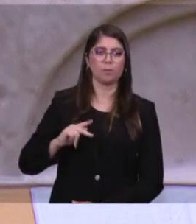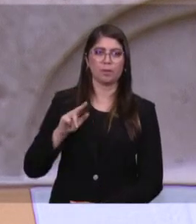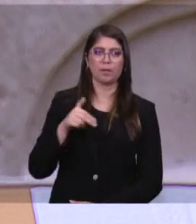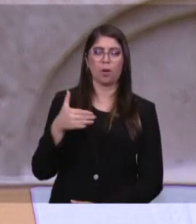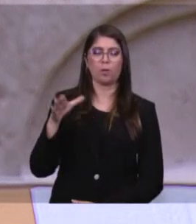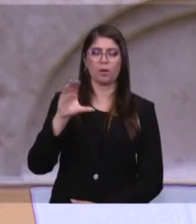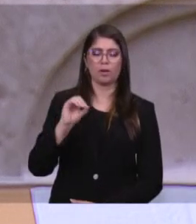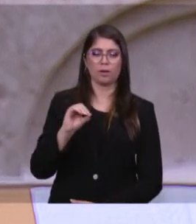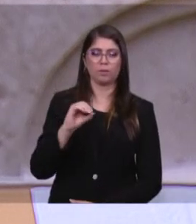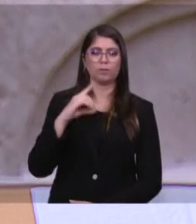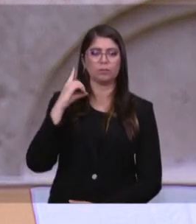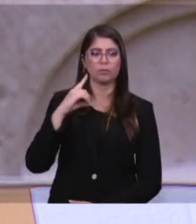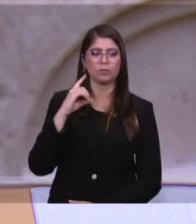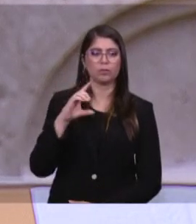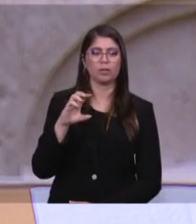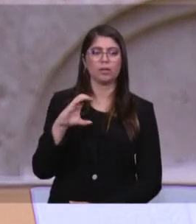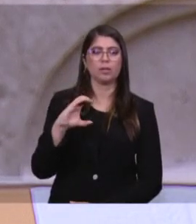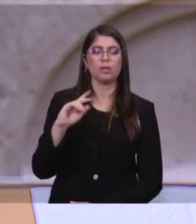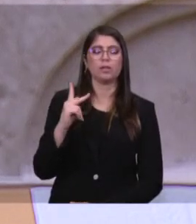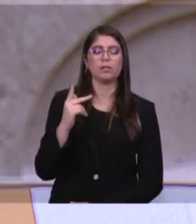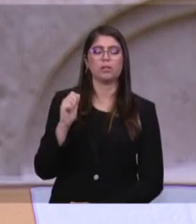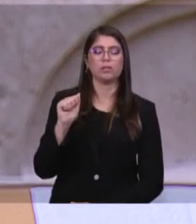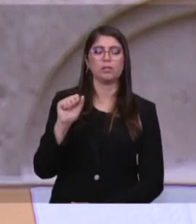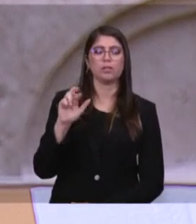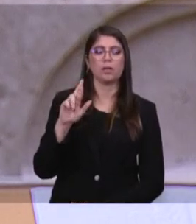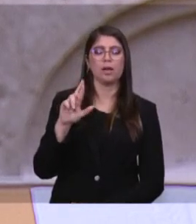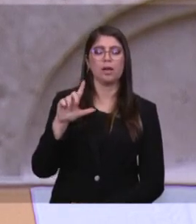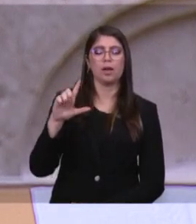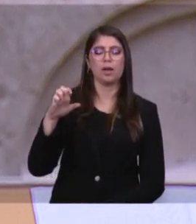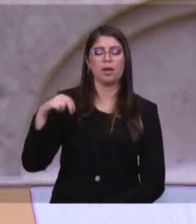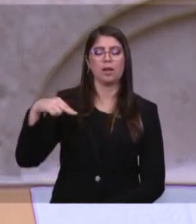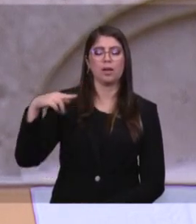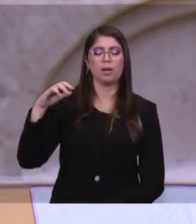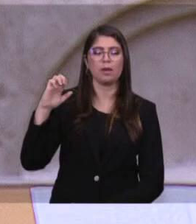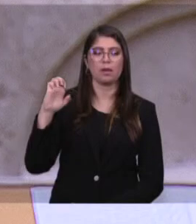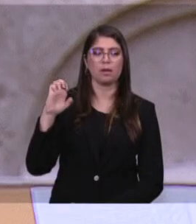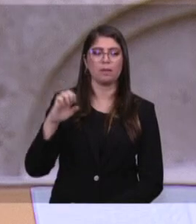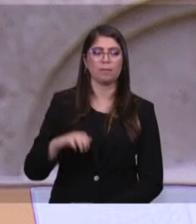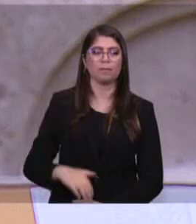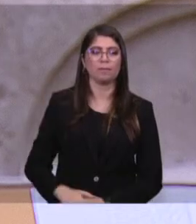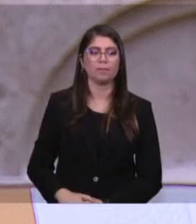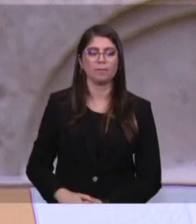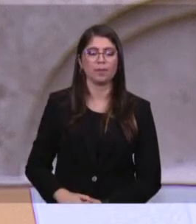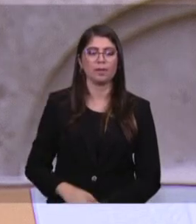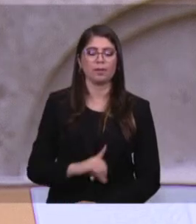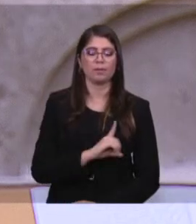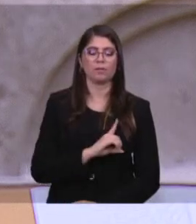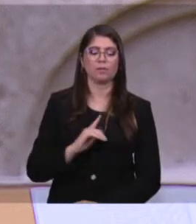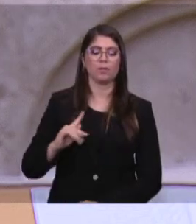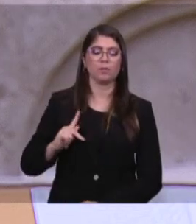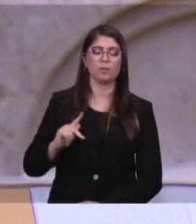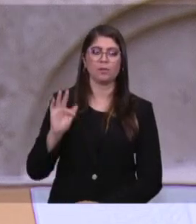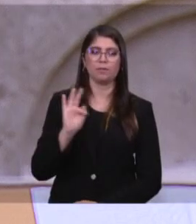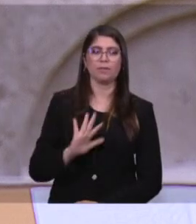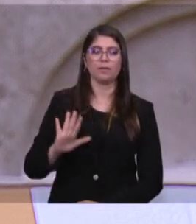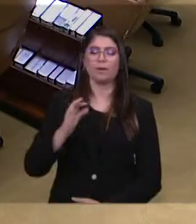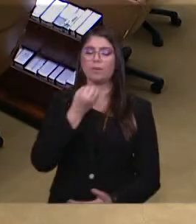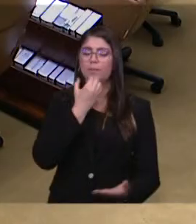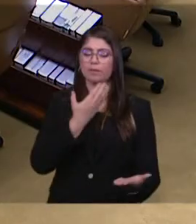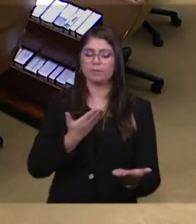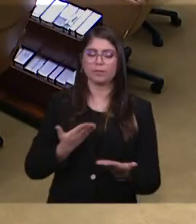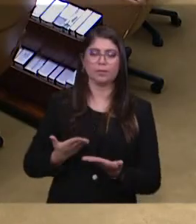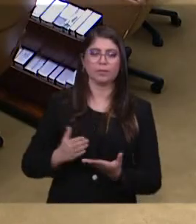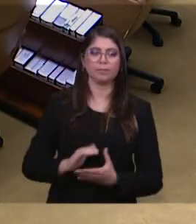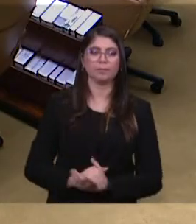a doutora Charlene da Silva Borges, defensora pública Federal. Seja muito bem-vinda, doutora Charlene, à